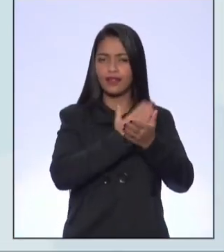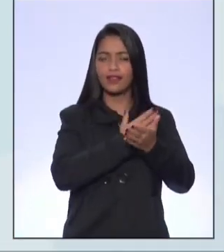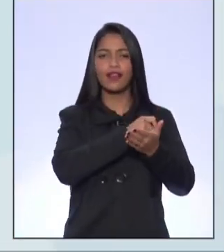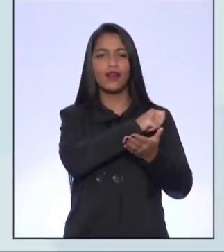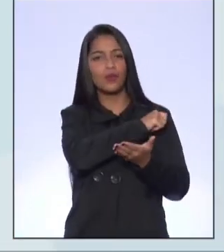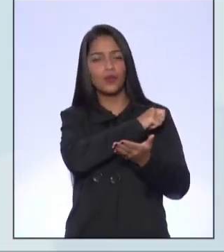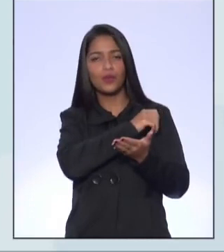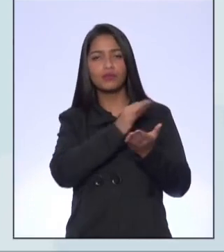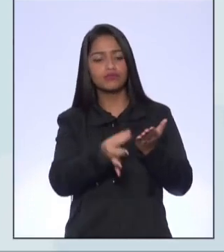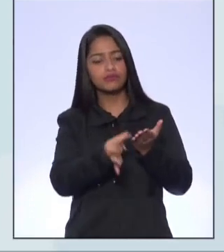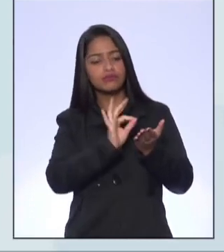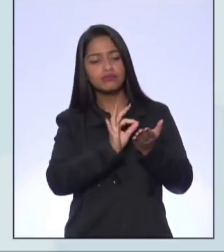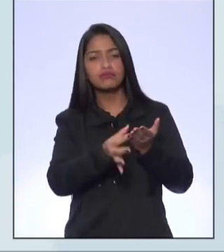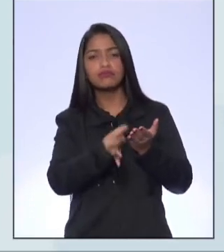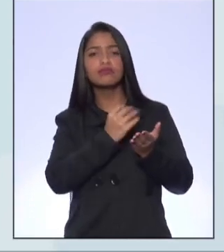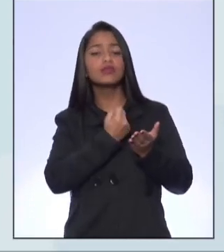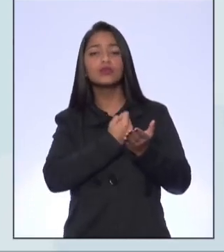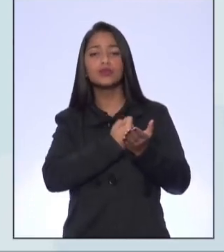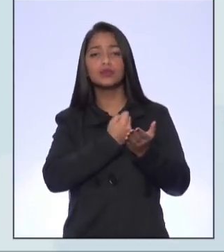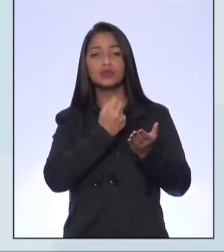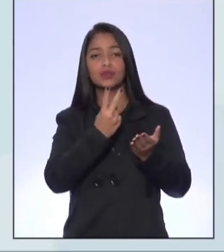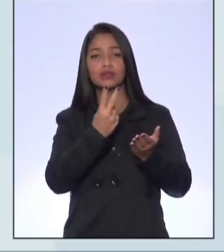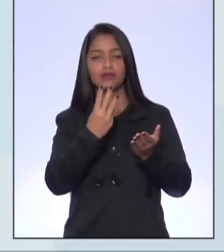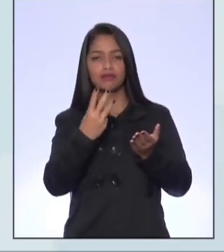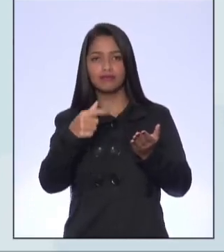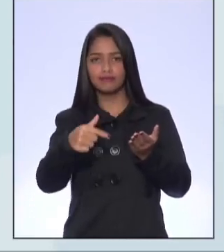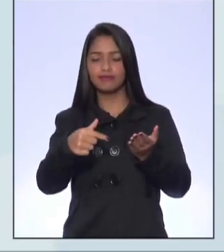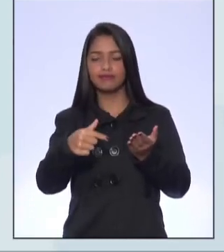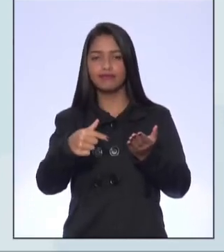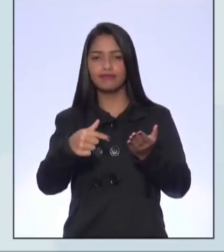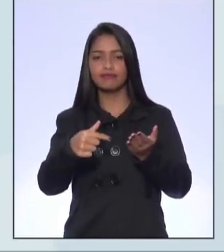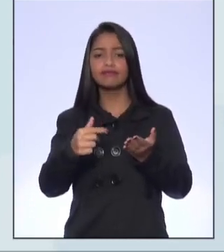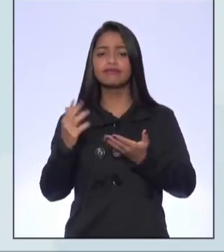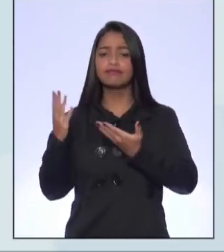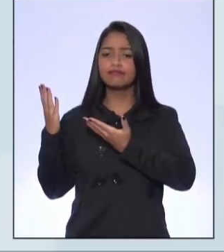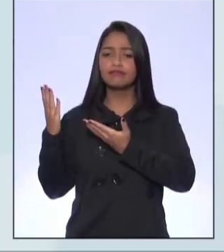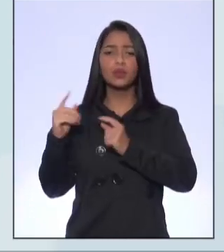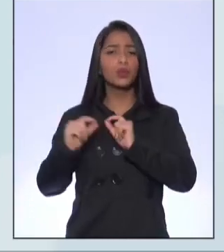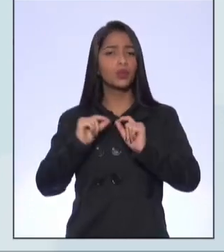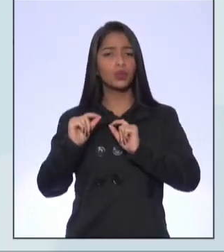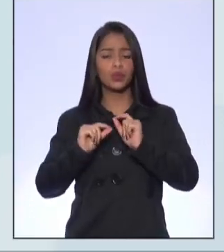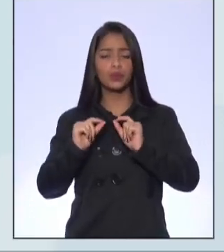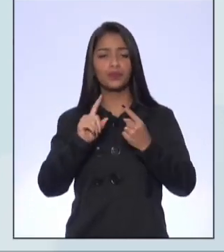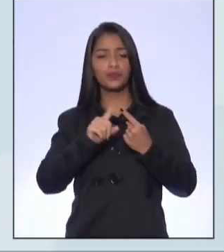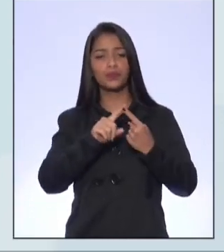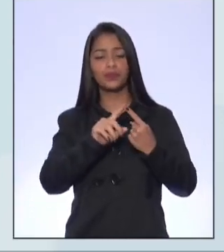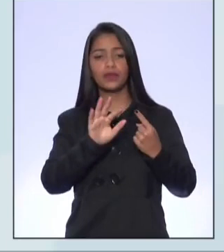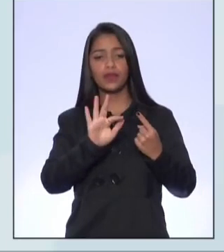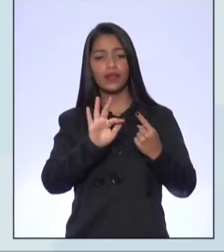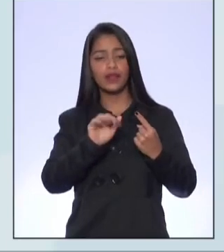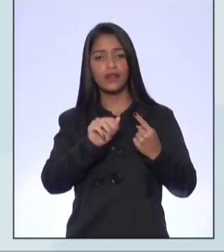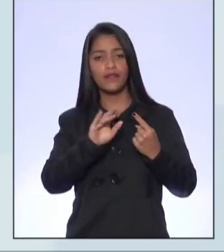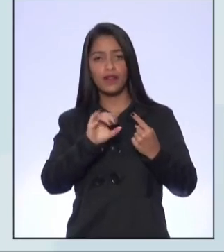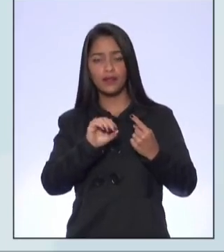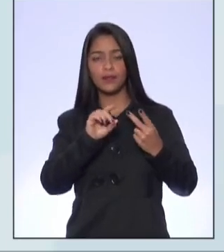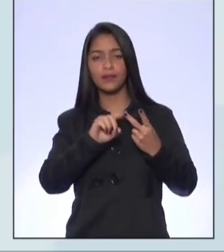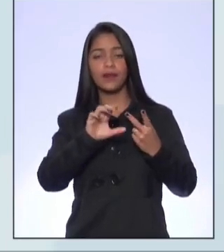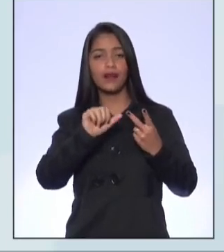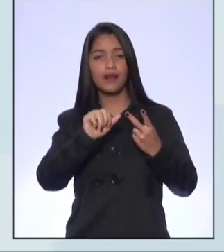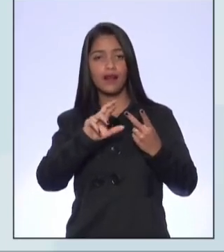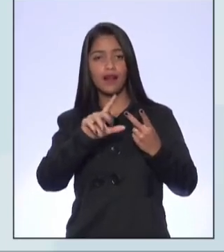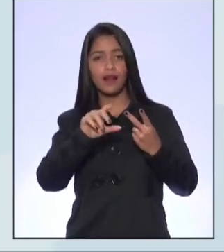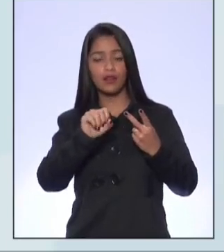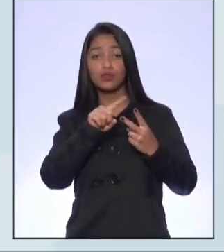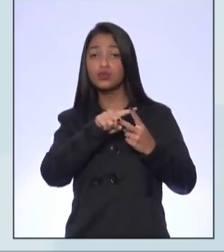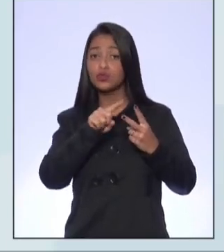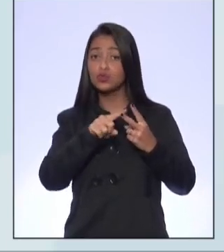página 237, ela fala o seguinte. Fábio e Carlos juntos tinham 36